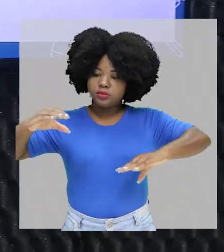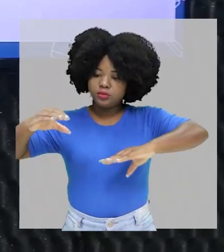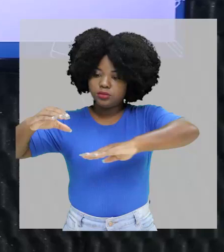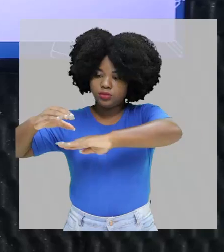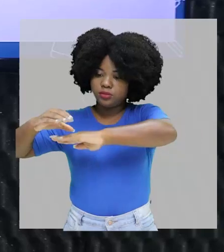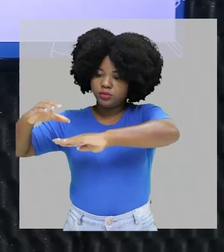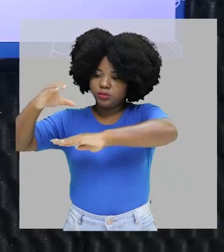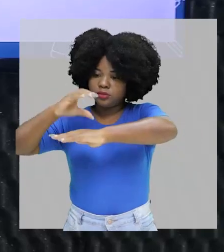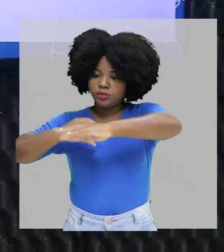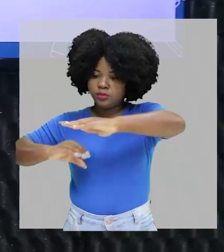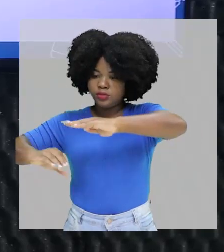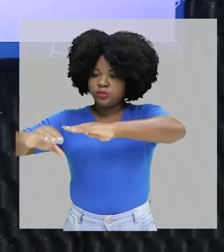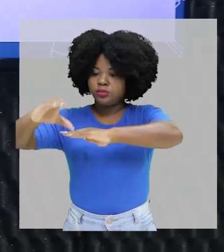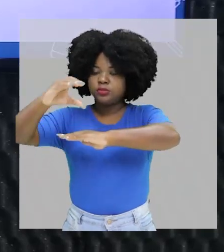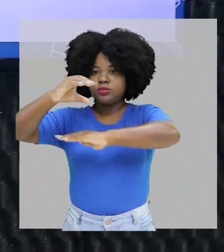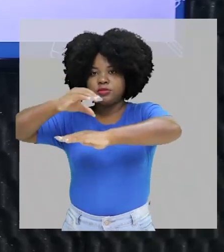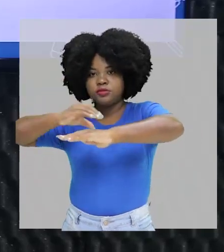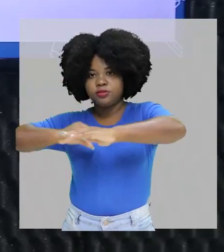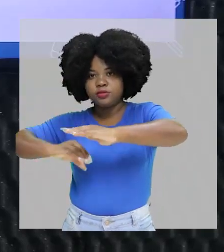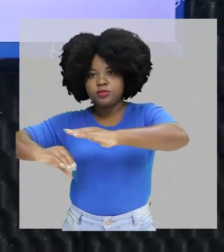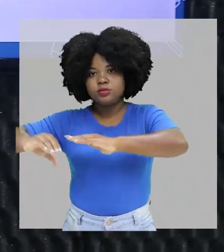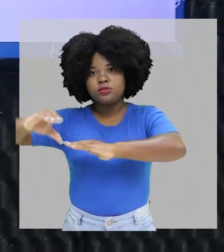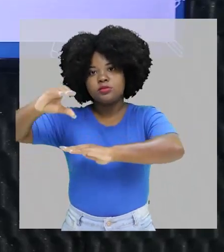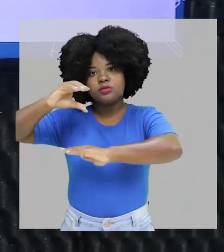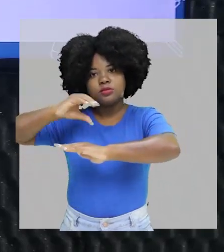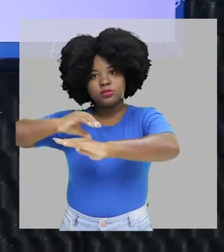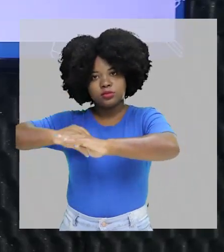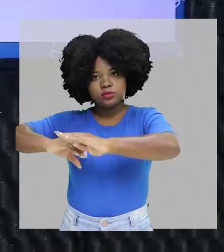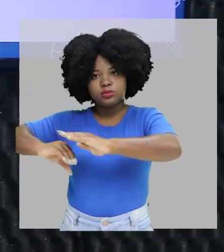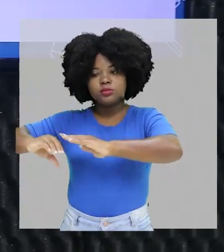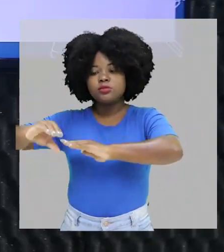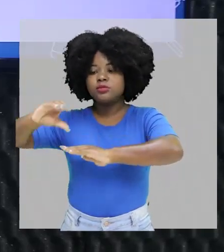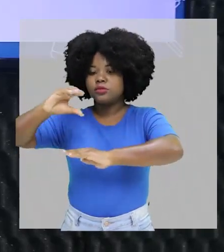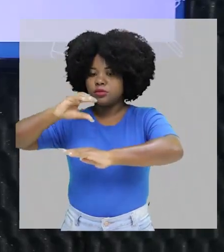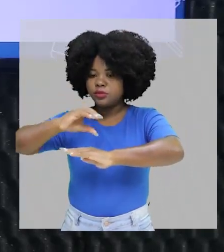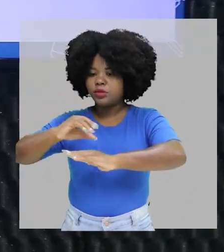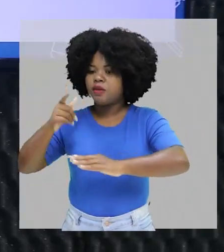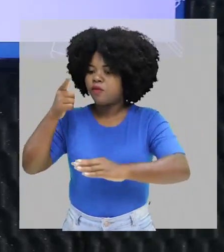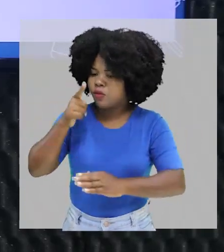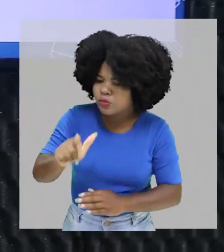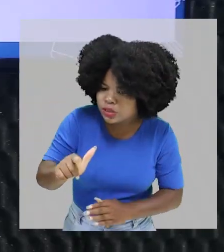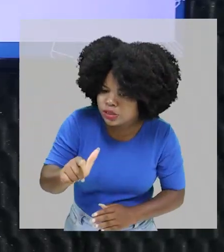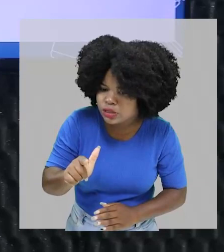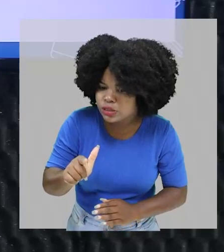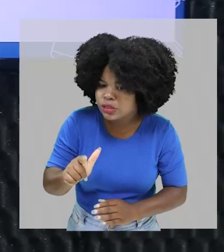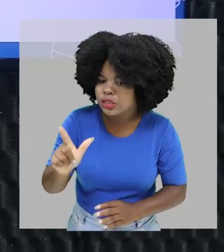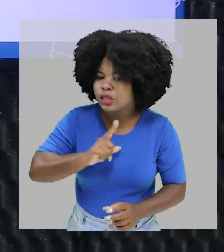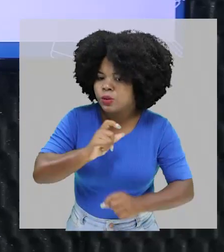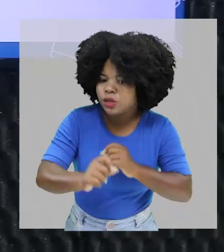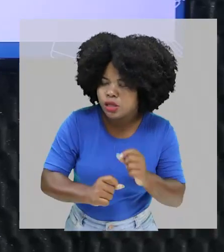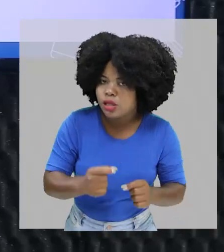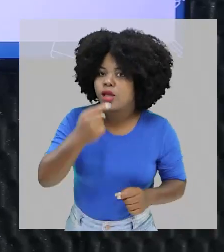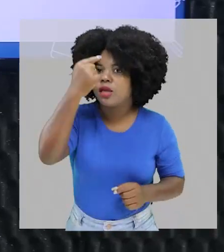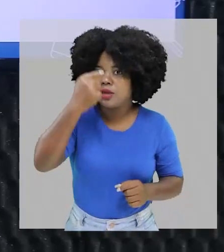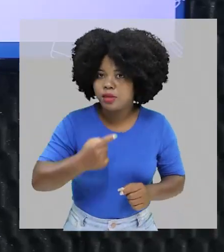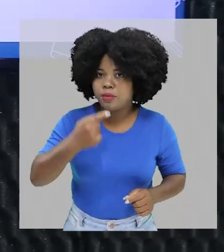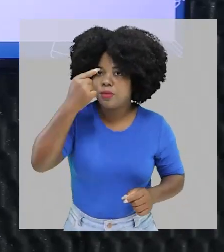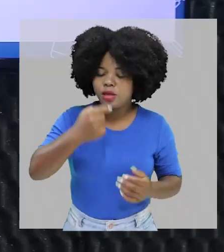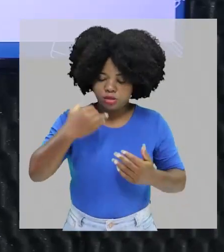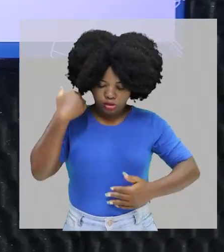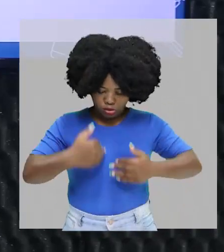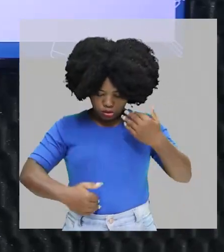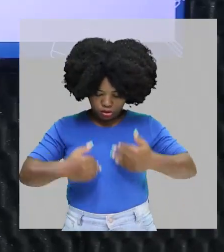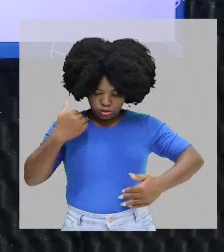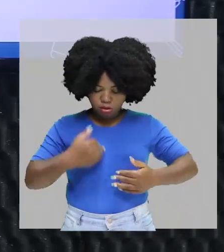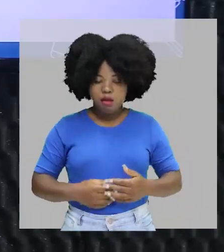gerar, através de um software, ele vai gerar a imagem daquele órgão. E aí o médico ele vai conseguir